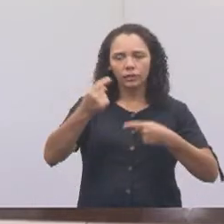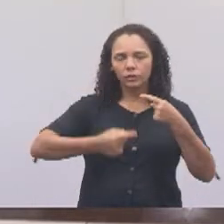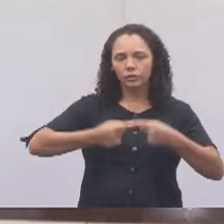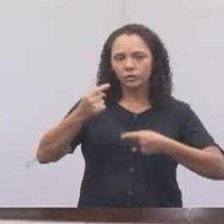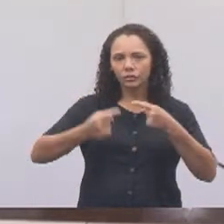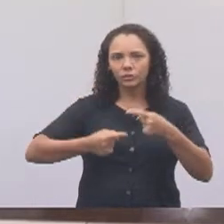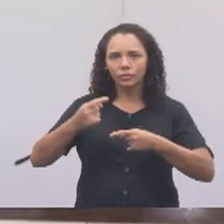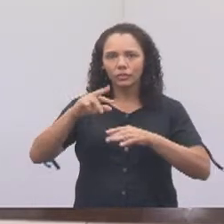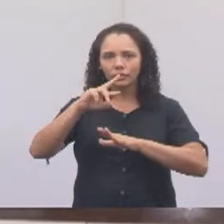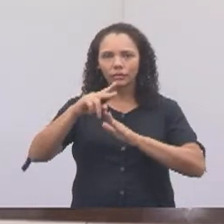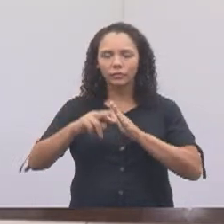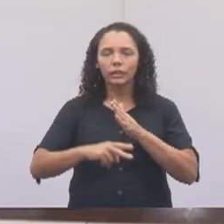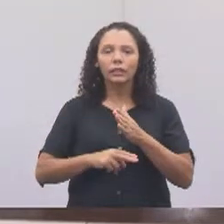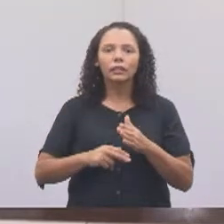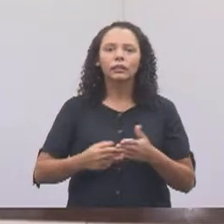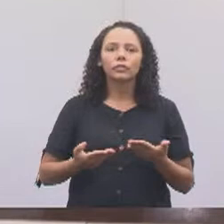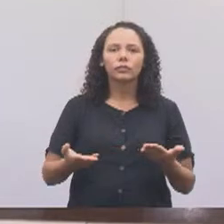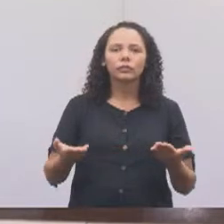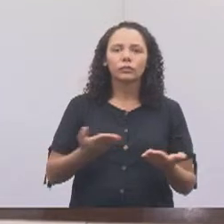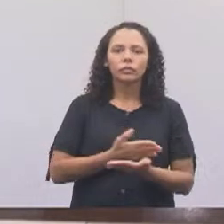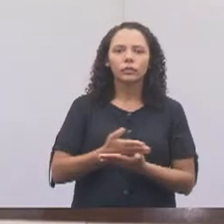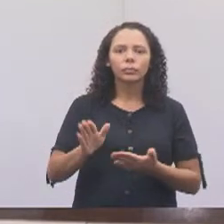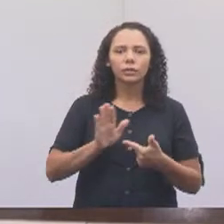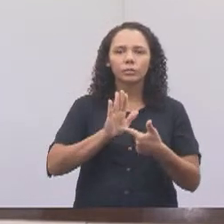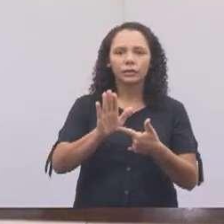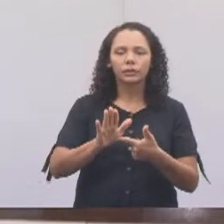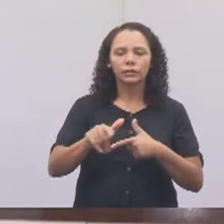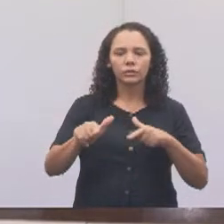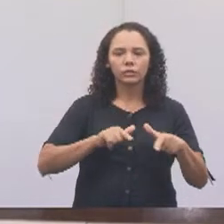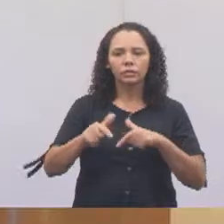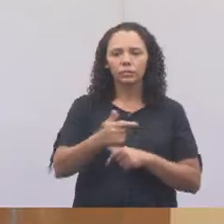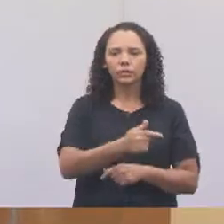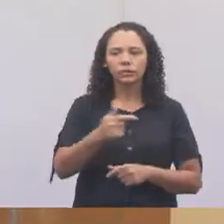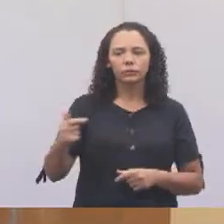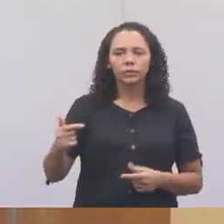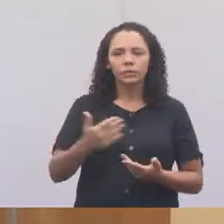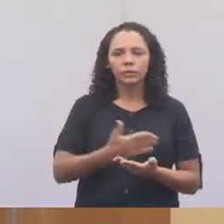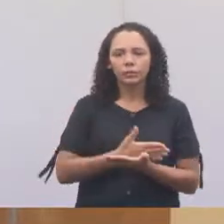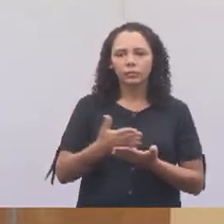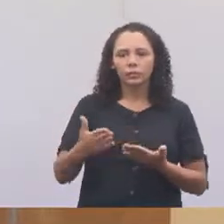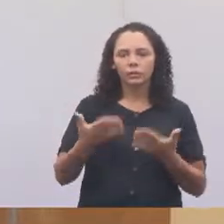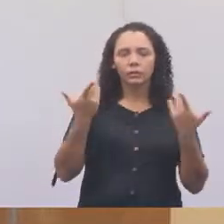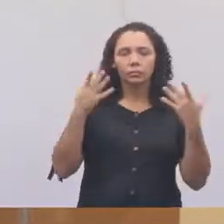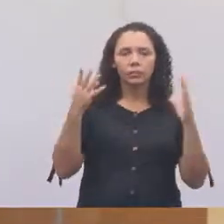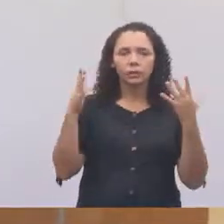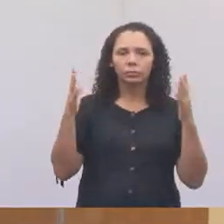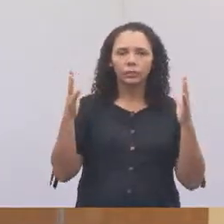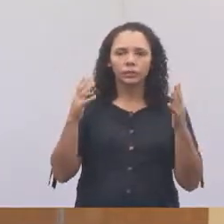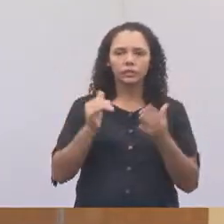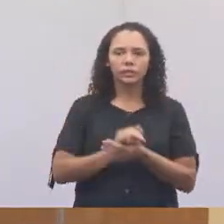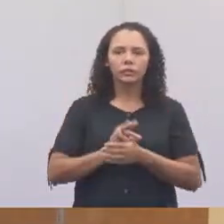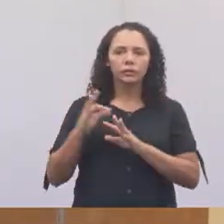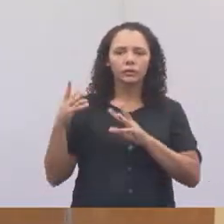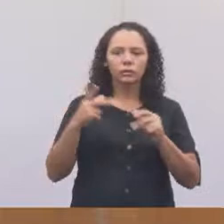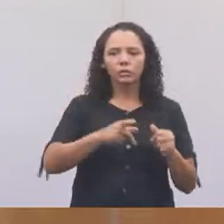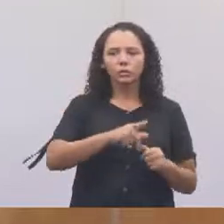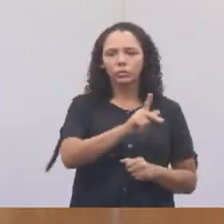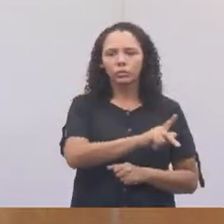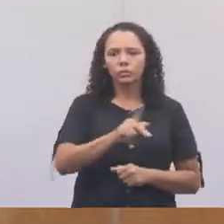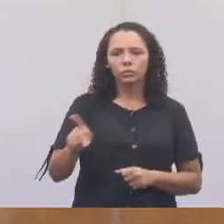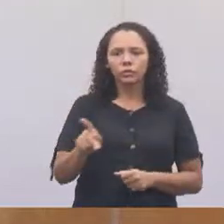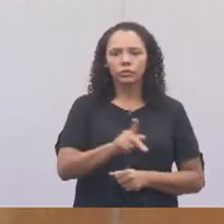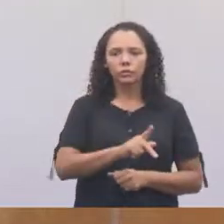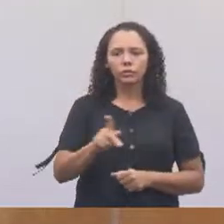E vamos iniciar aqui a apresentação do trabalho da semana. Queria iniciar, né, parabenizando todos os professores.